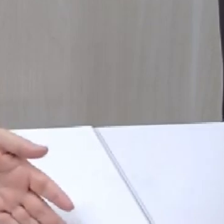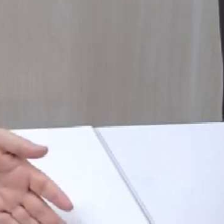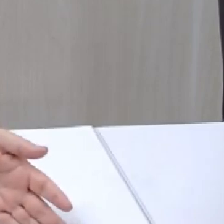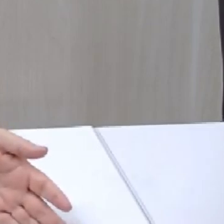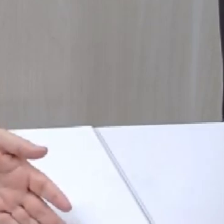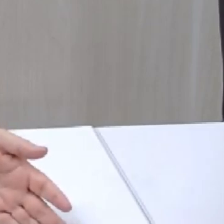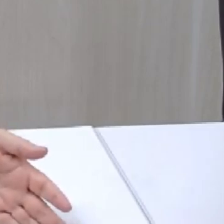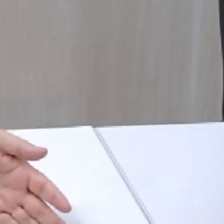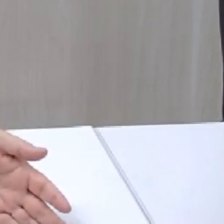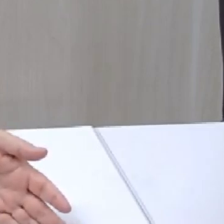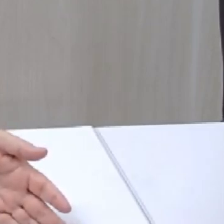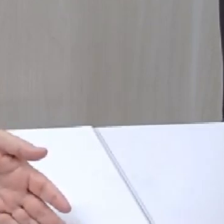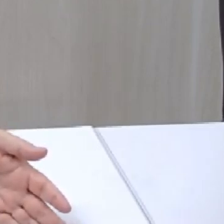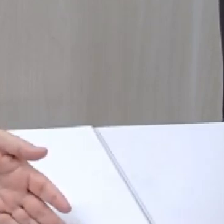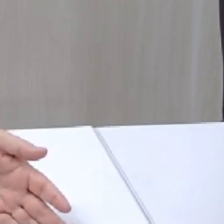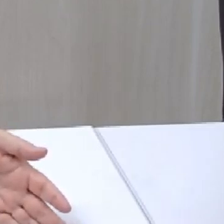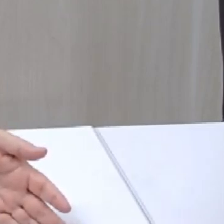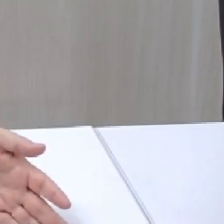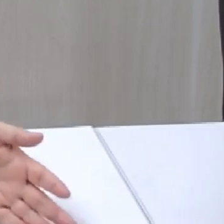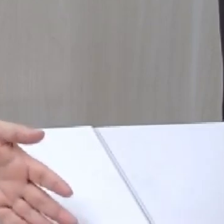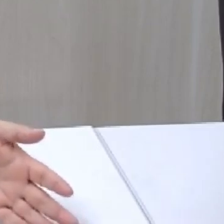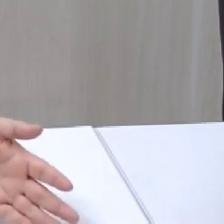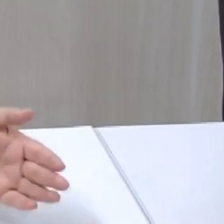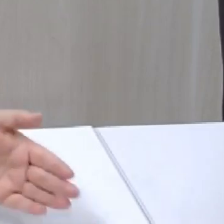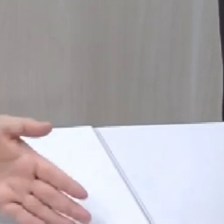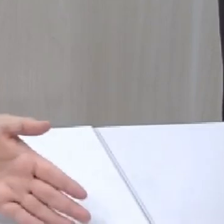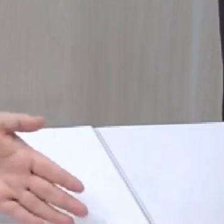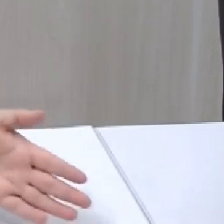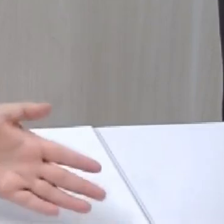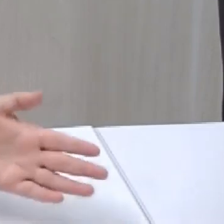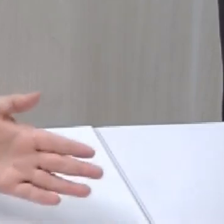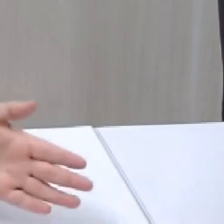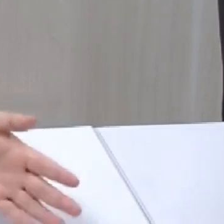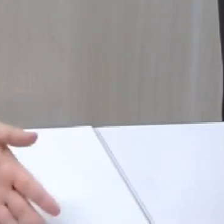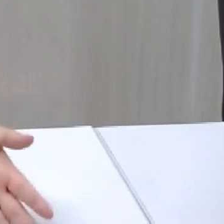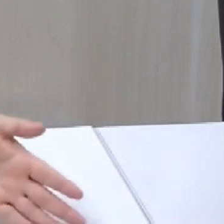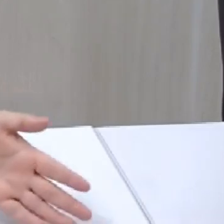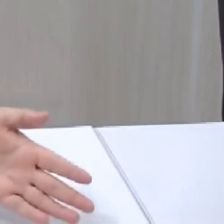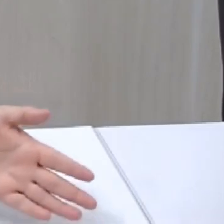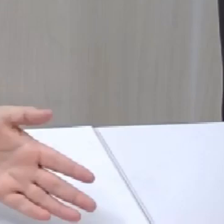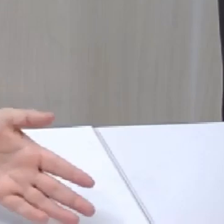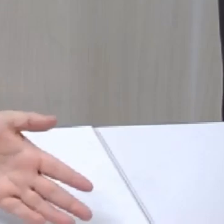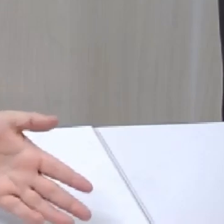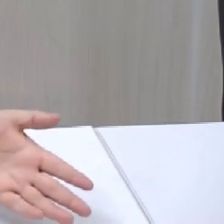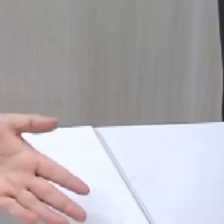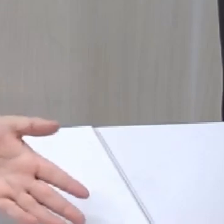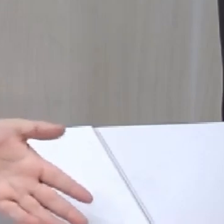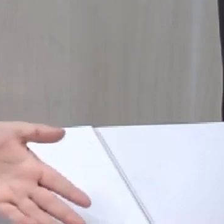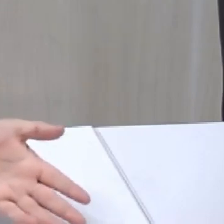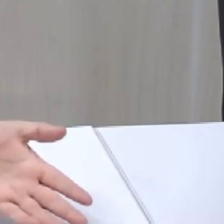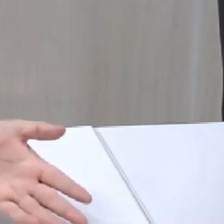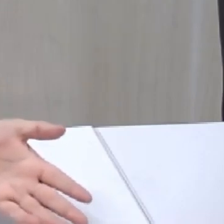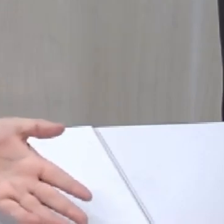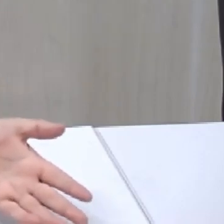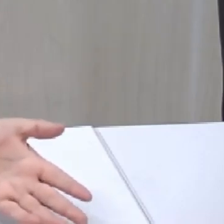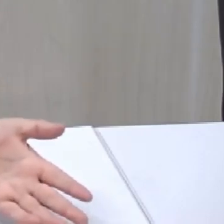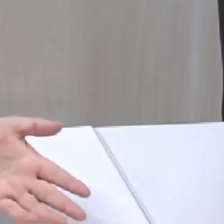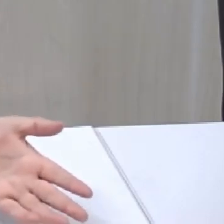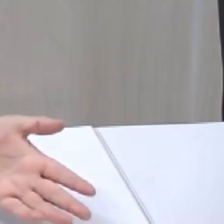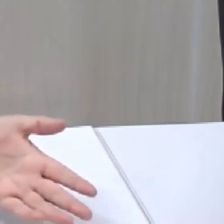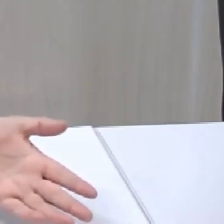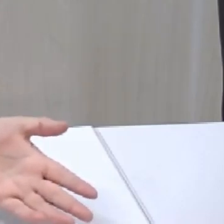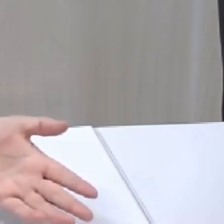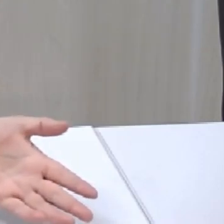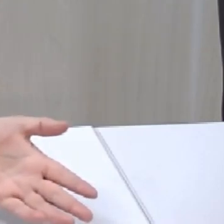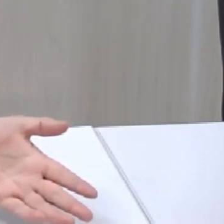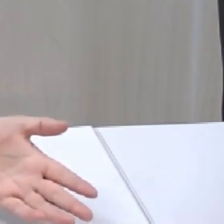do ano passado. Então, nós entendemos que esse fechamento, esse início de obras é uma coisa irregular, que